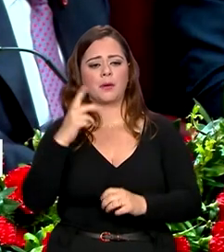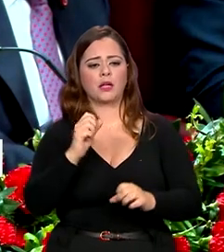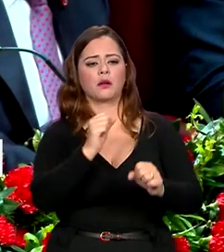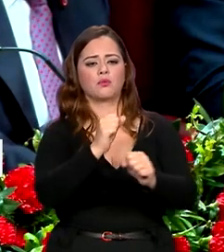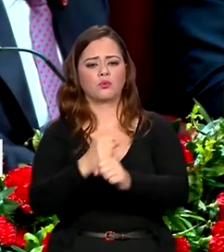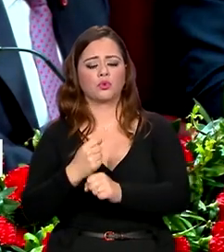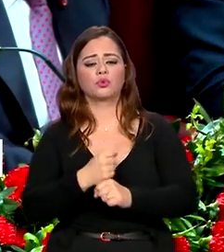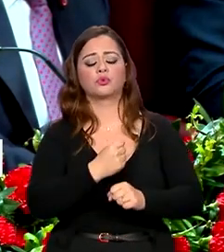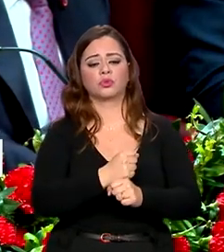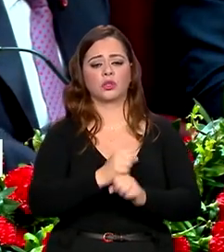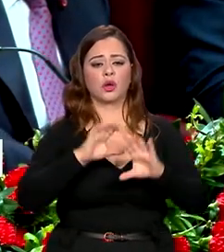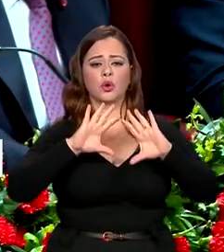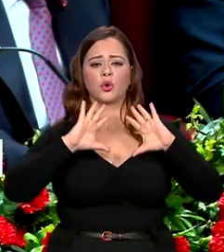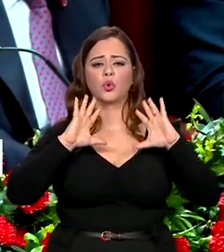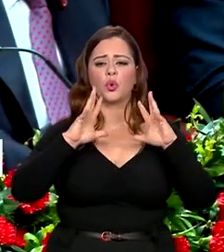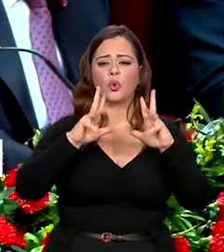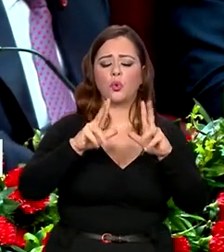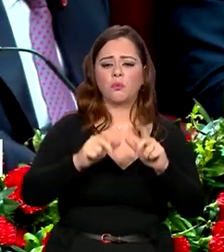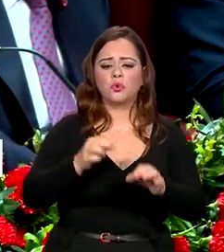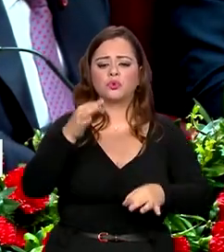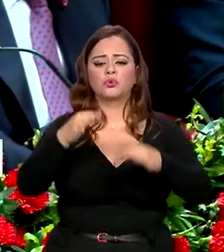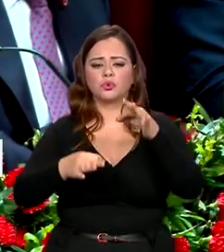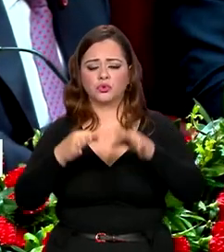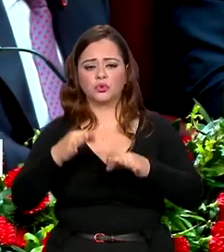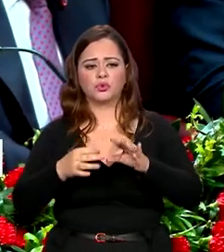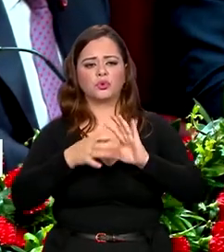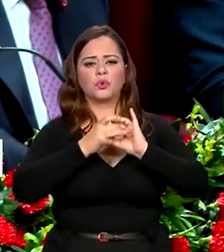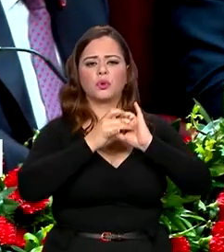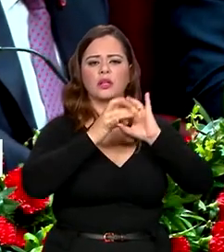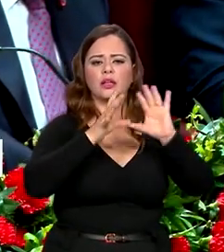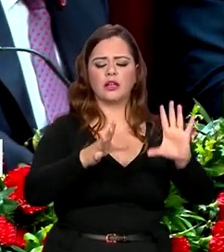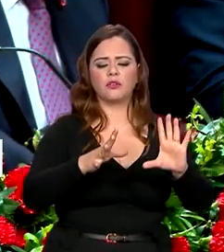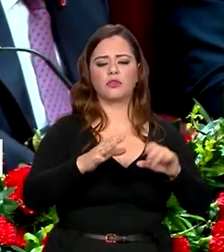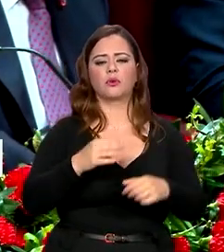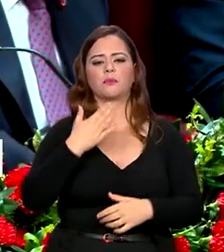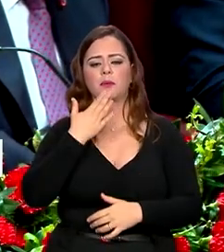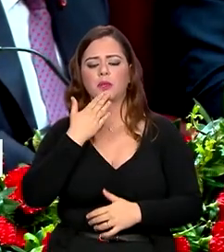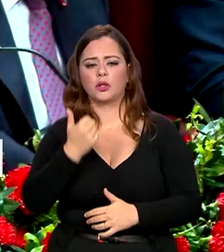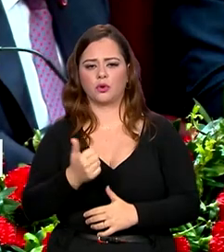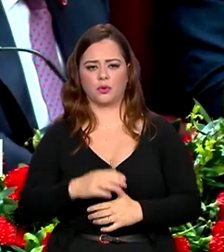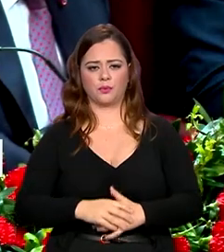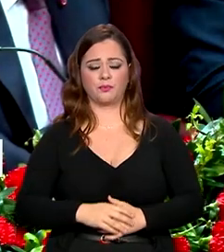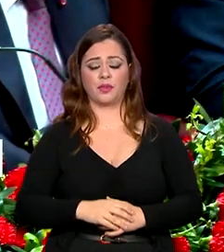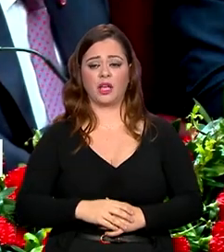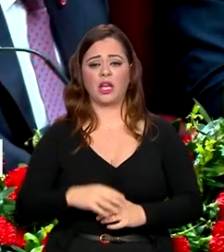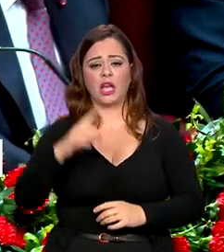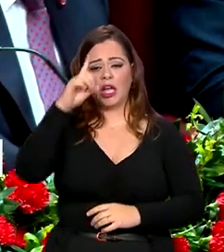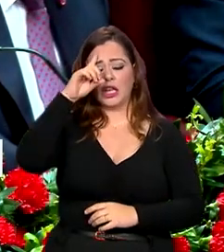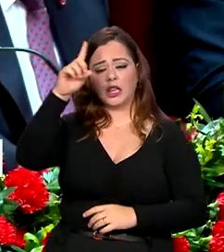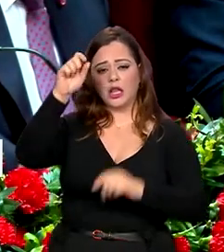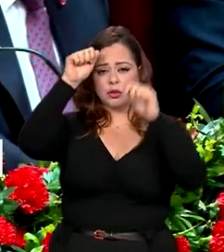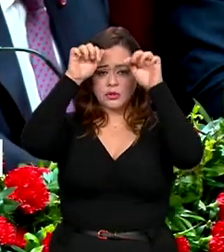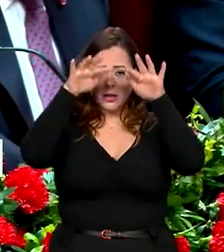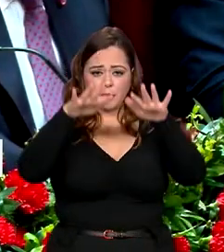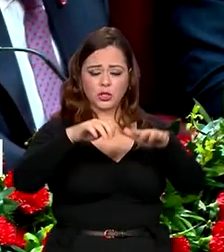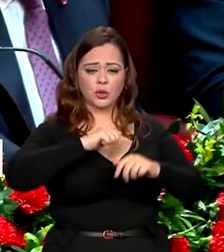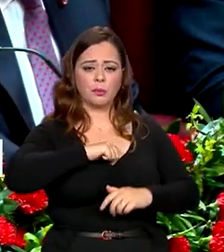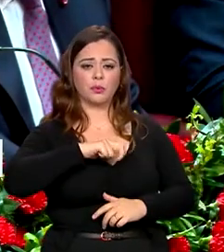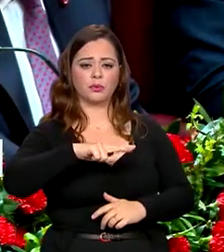construção de um mundo mais justo, mais livre e mais próspero. Que Deus abençoe